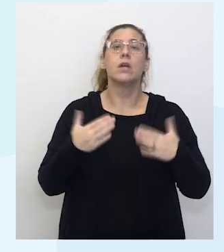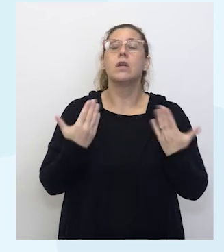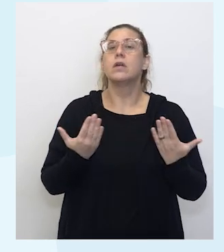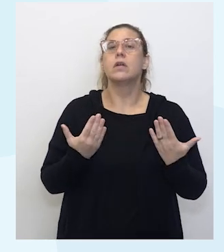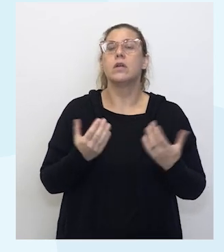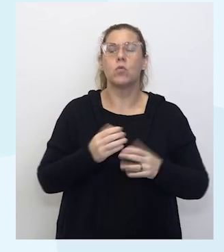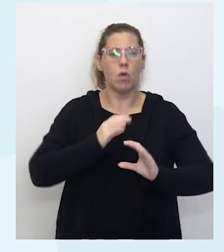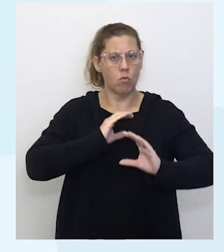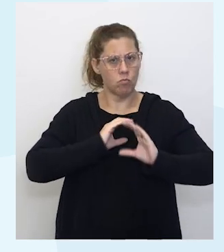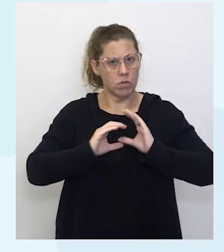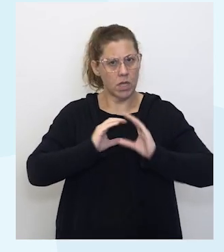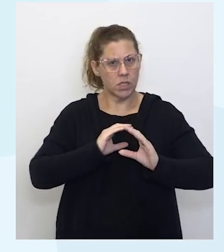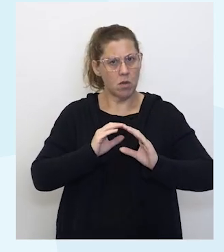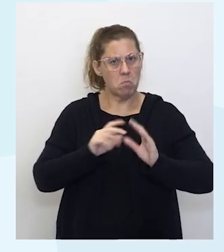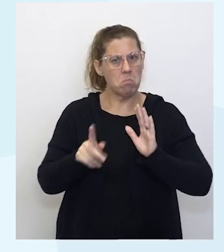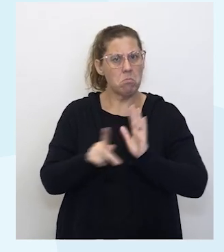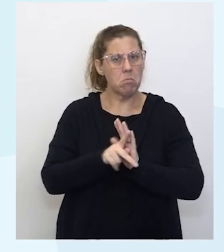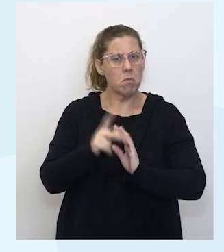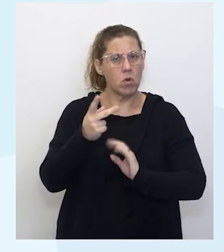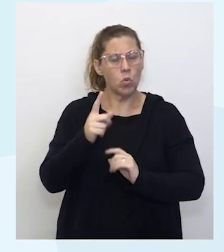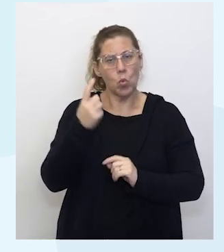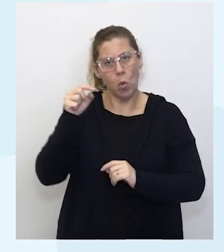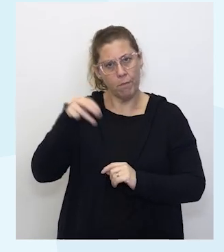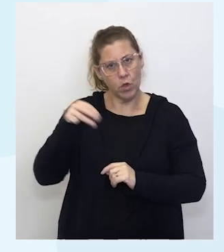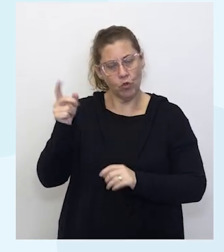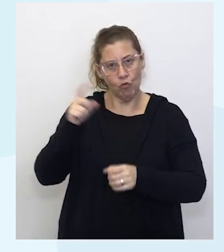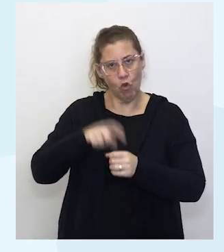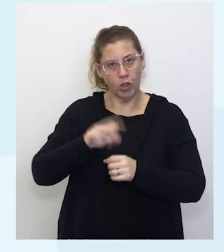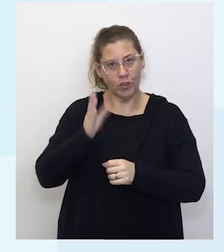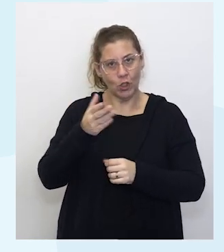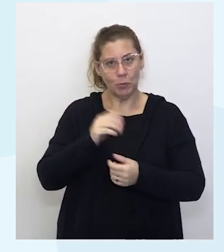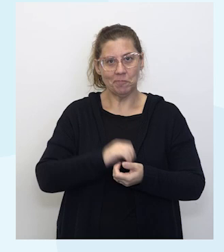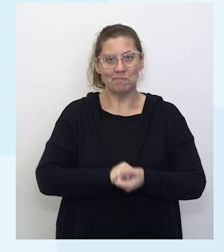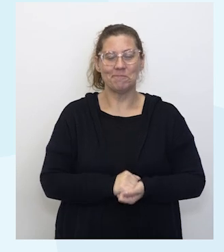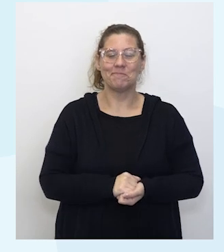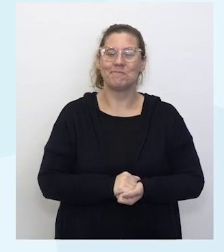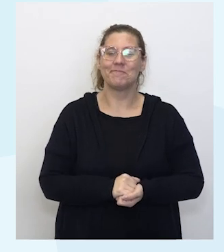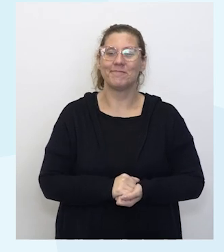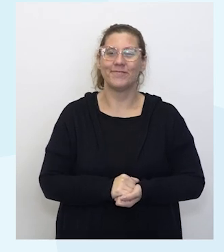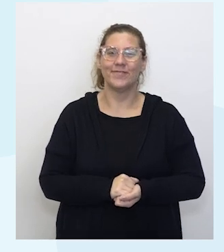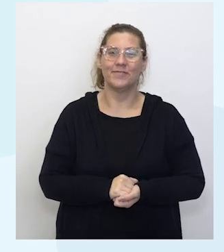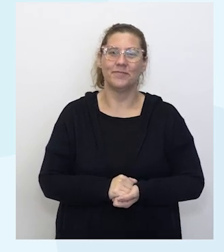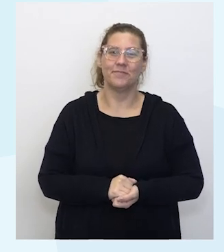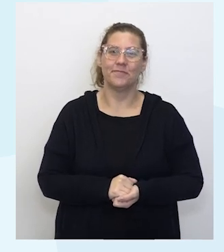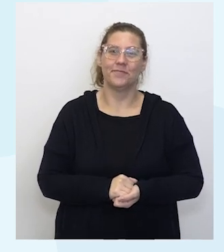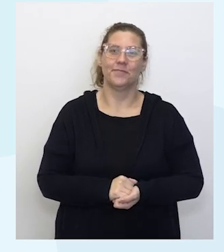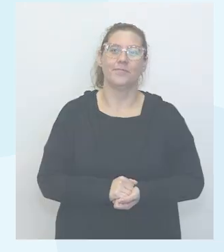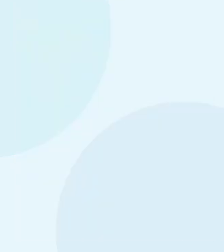elementos da comunicação? Contem pra gente, em um minutinho e nós voltamos com vocês, com a Fabi.